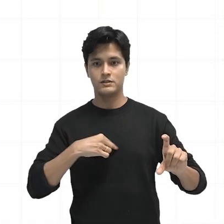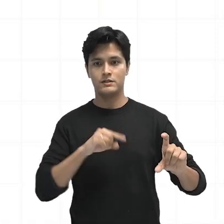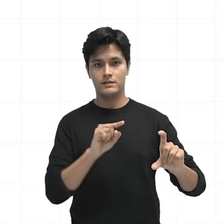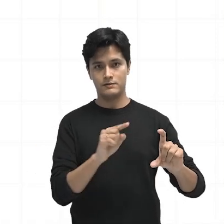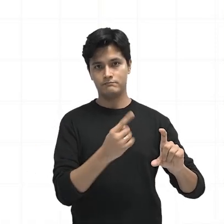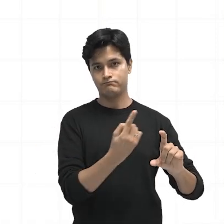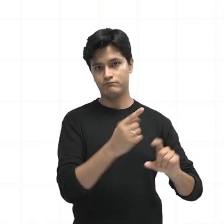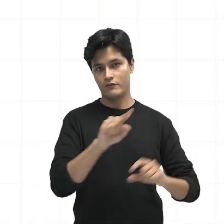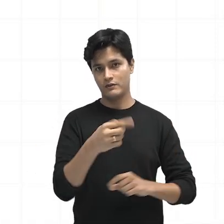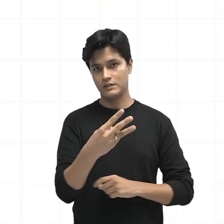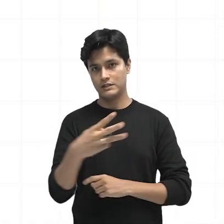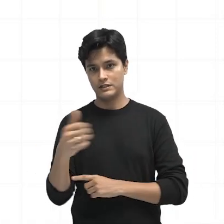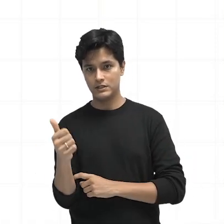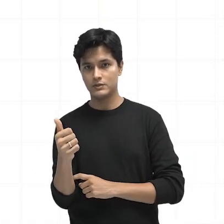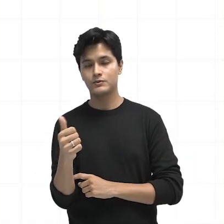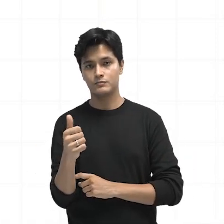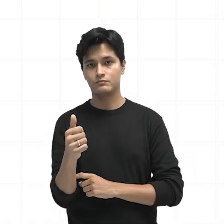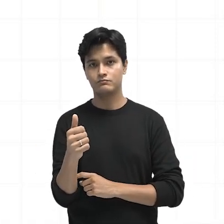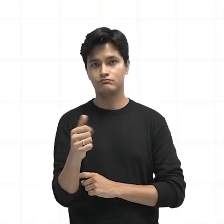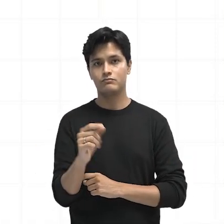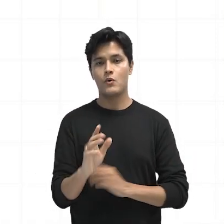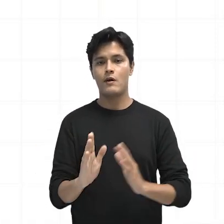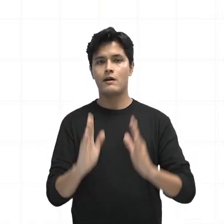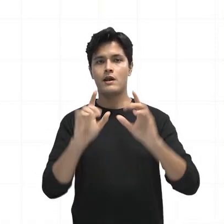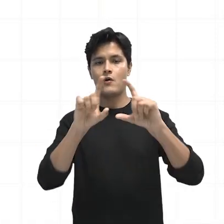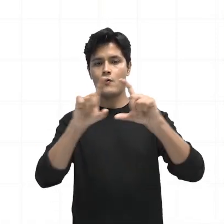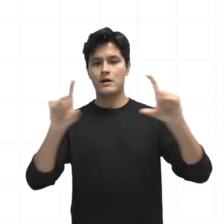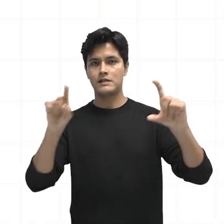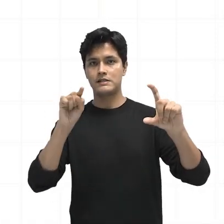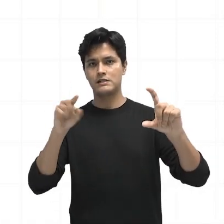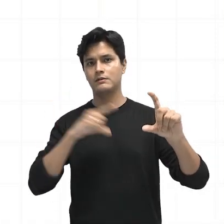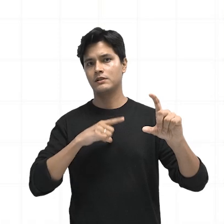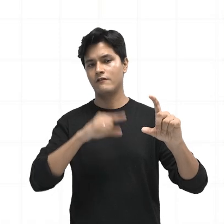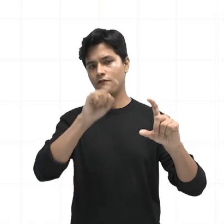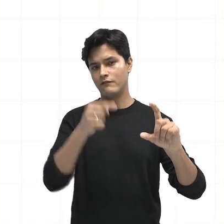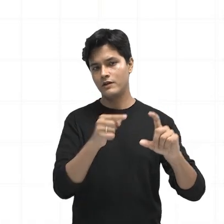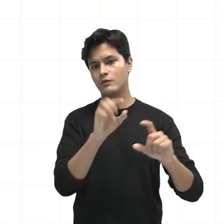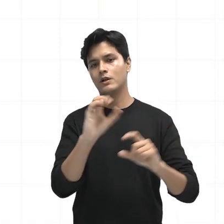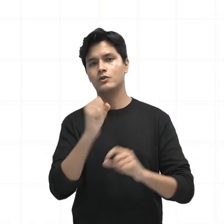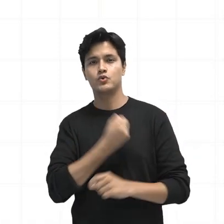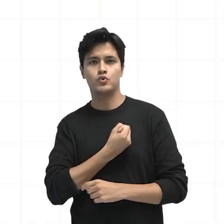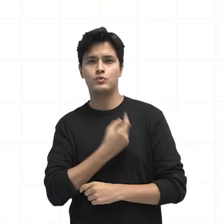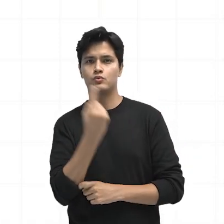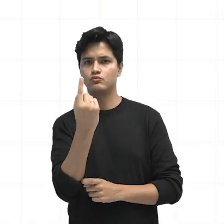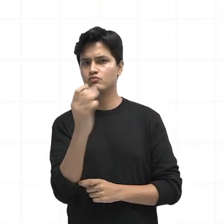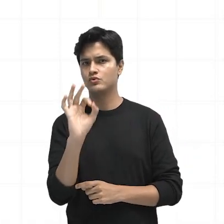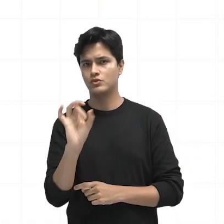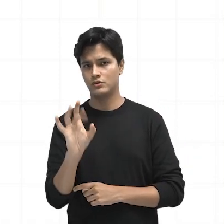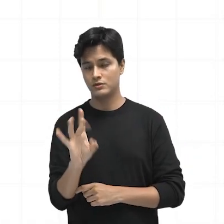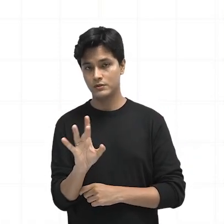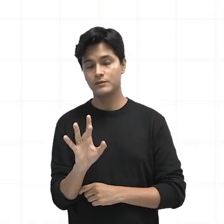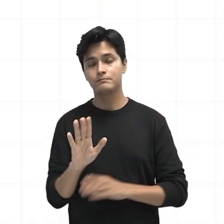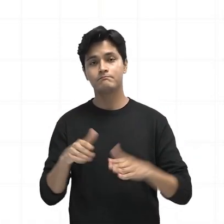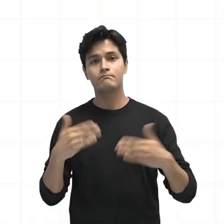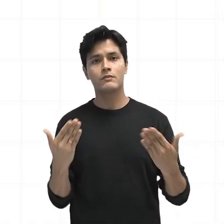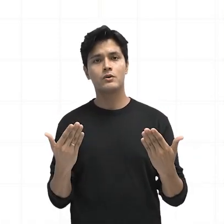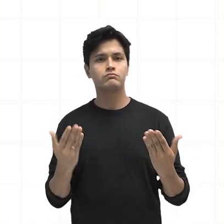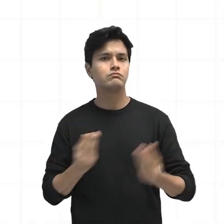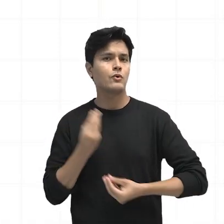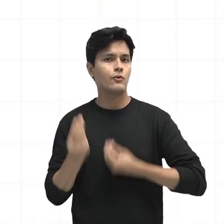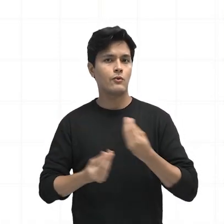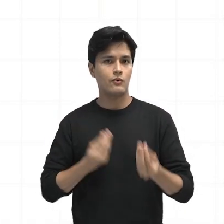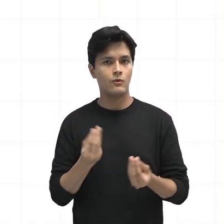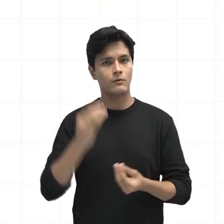decimais. O número de cima só tem uma. O que eu vou fazer? Realiza da mesma maneira, sendo que,